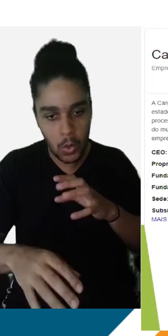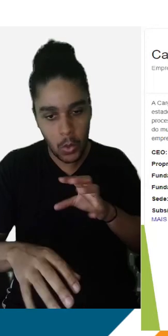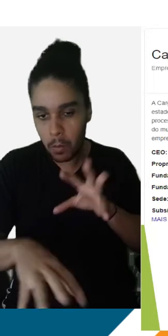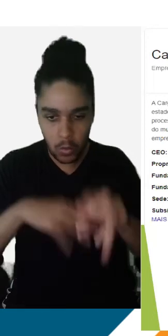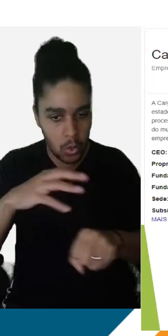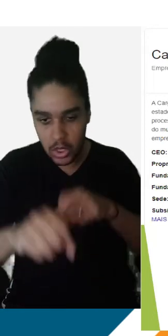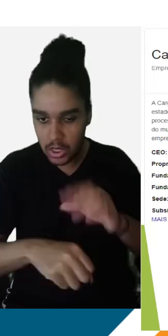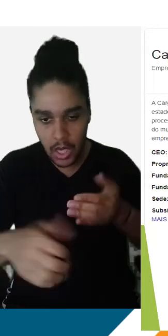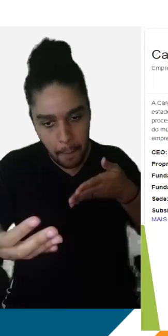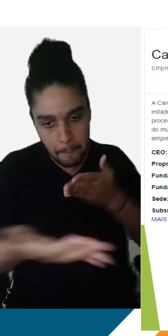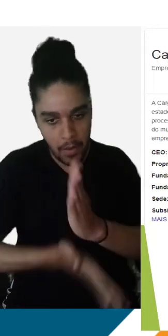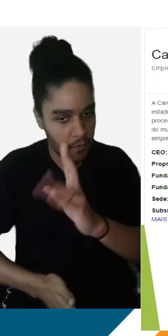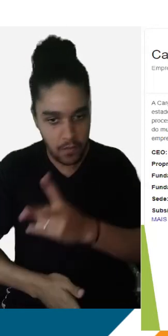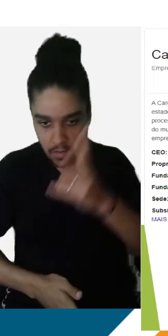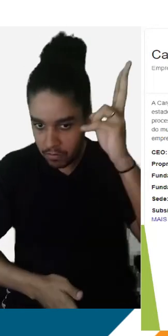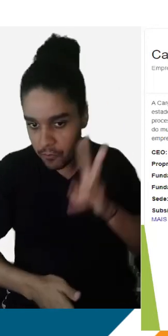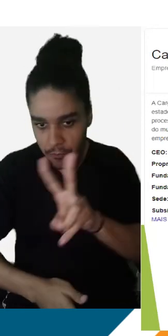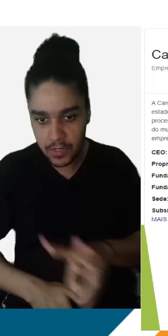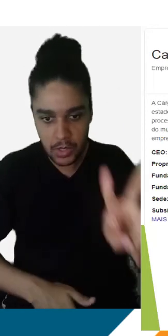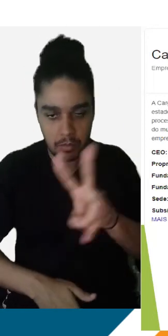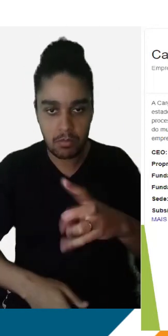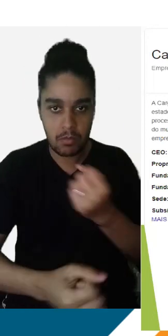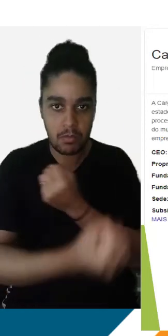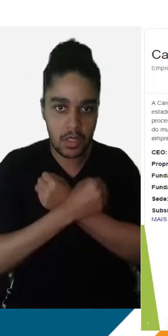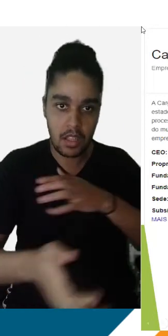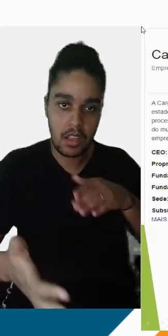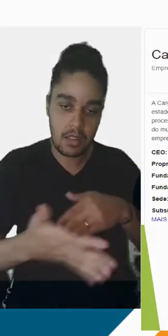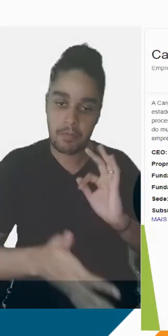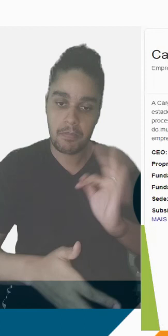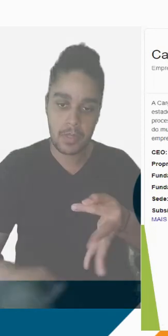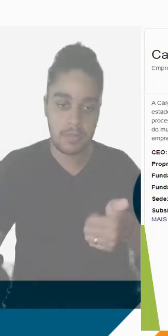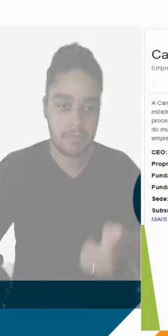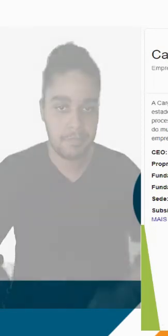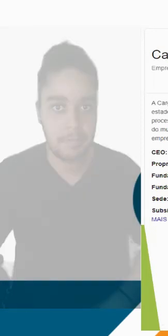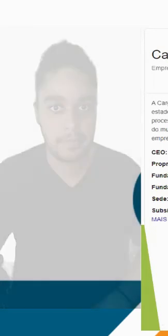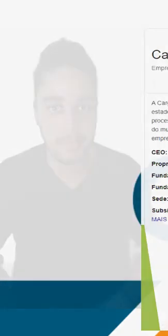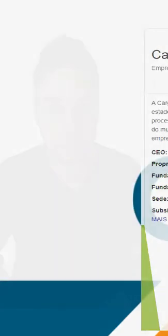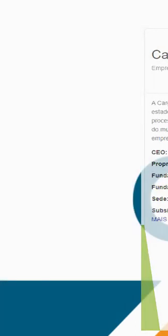aprovação, né, no vestibular, beleza? Grande abraço e até a próxima.